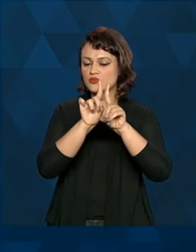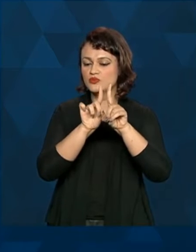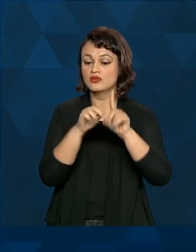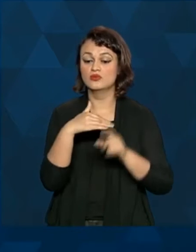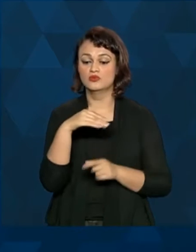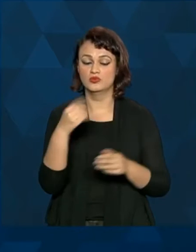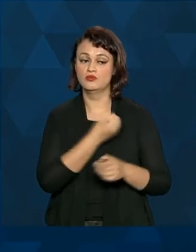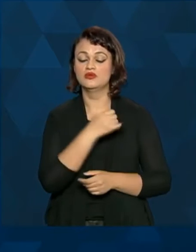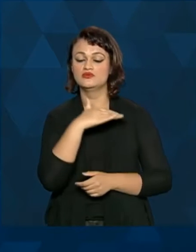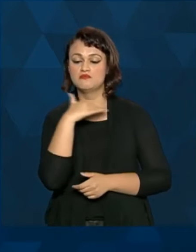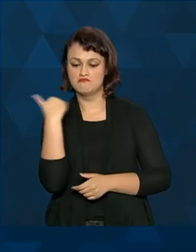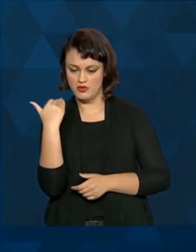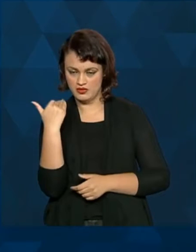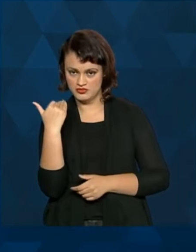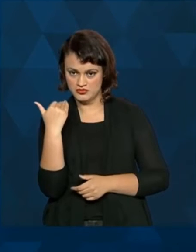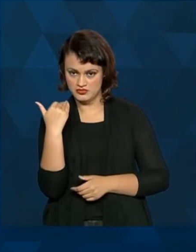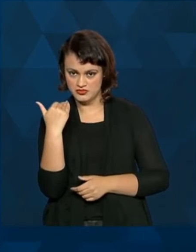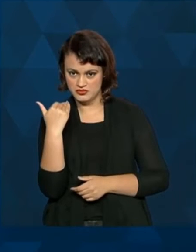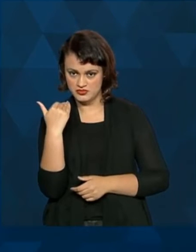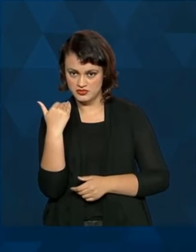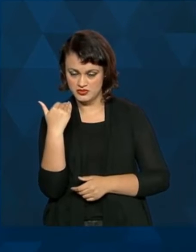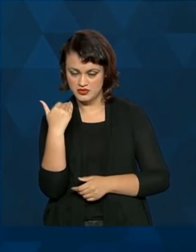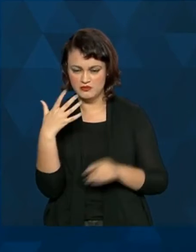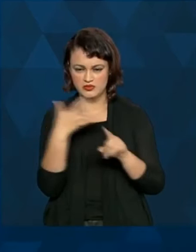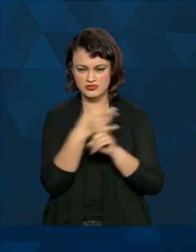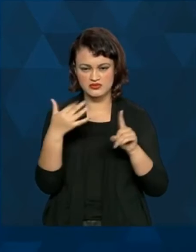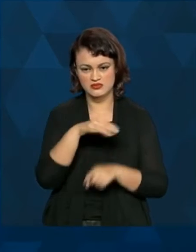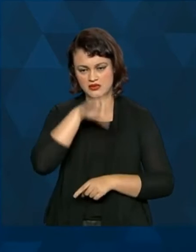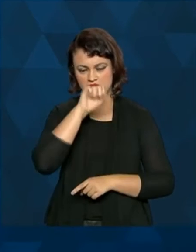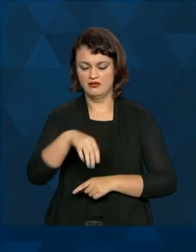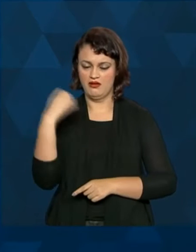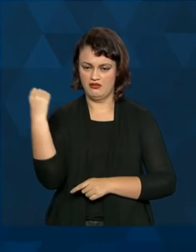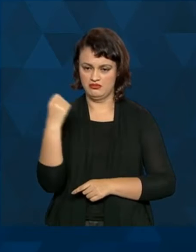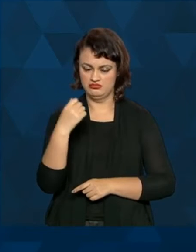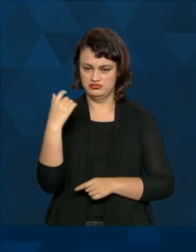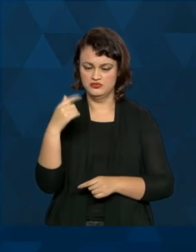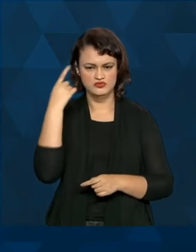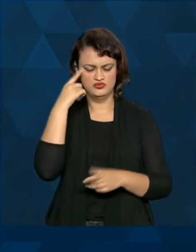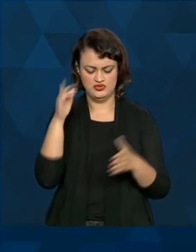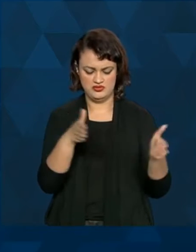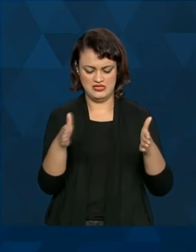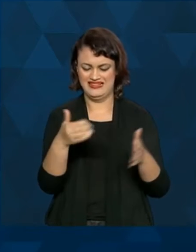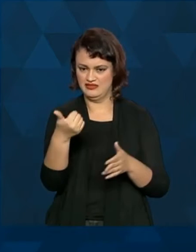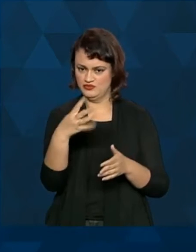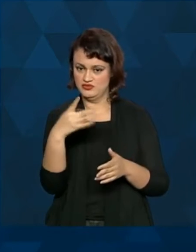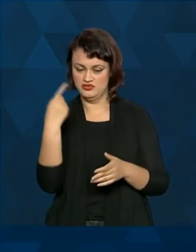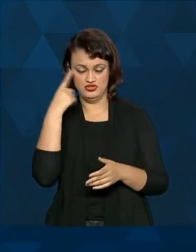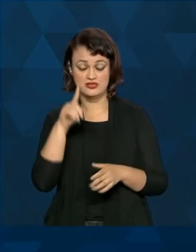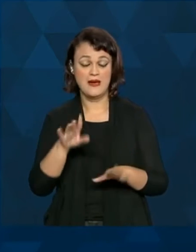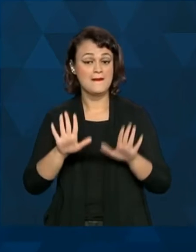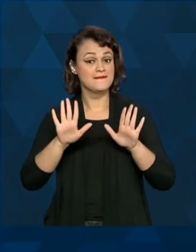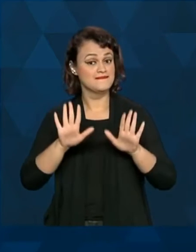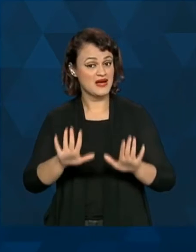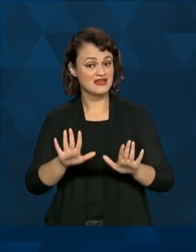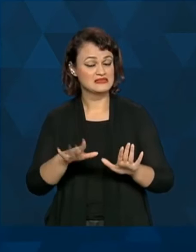de óbitos por SRAG, por síndrome respiratória aguda, nas últimas 14 dias, embora